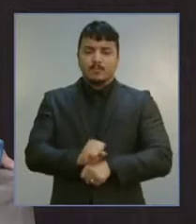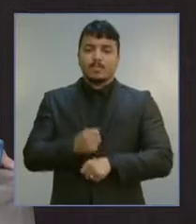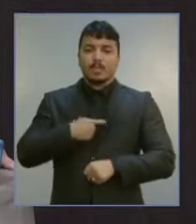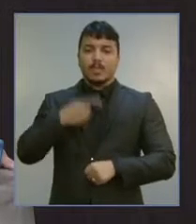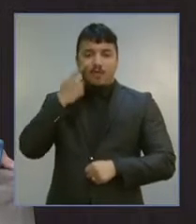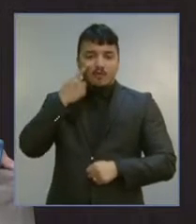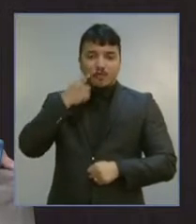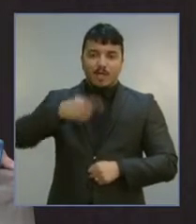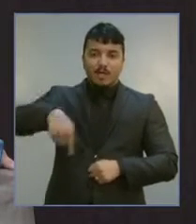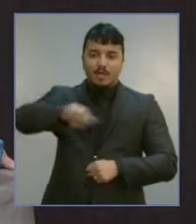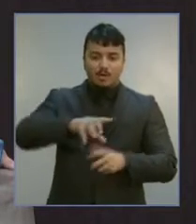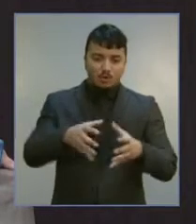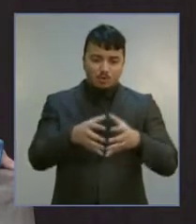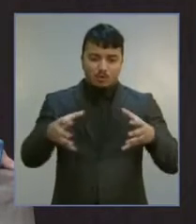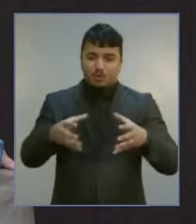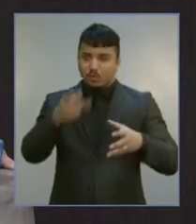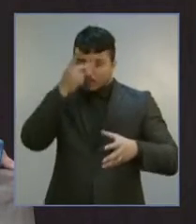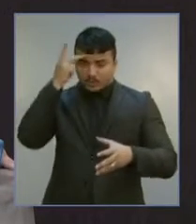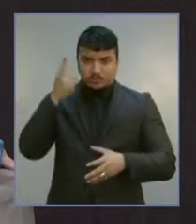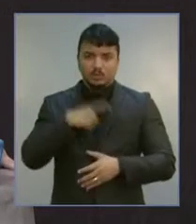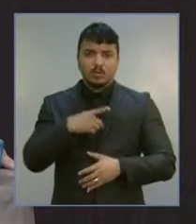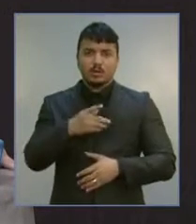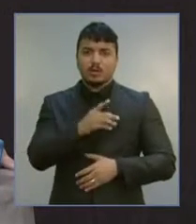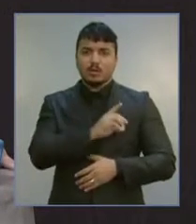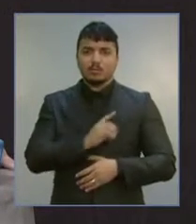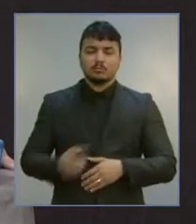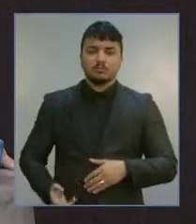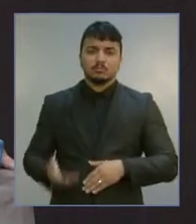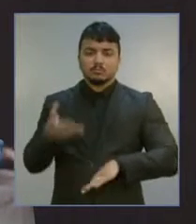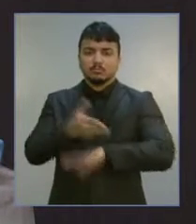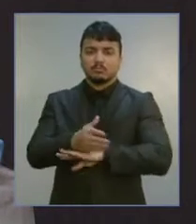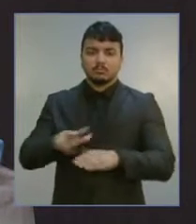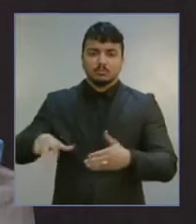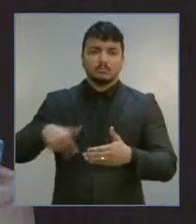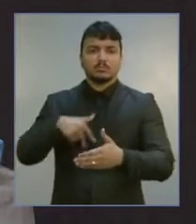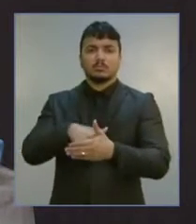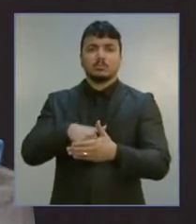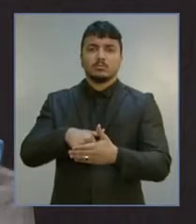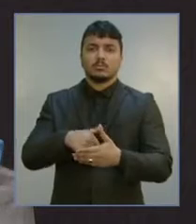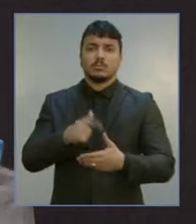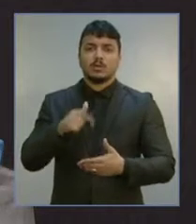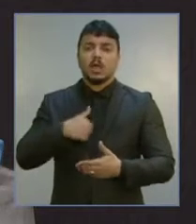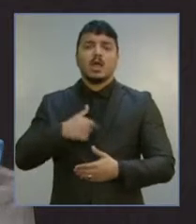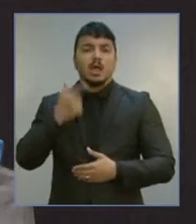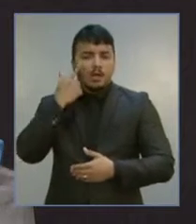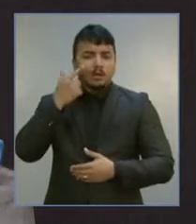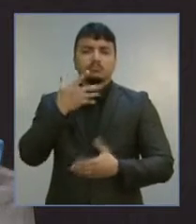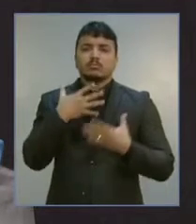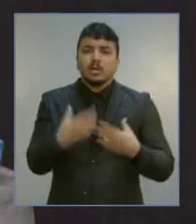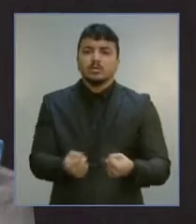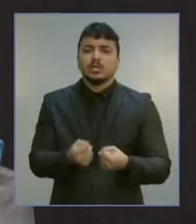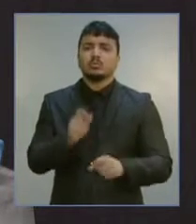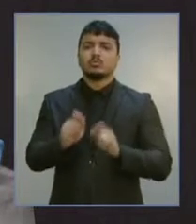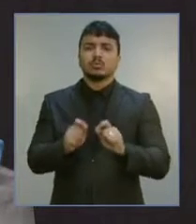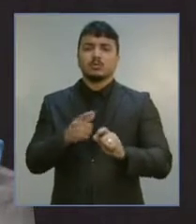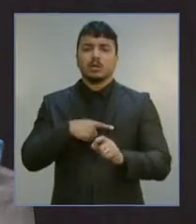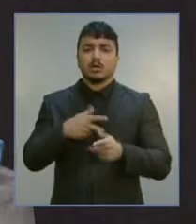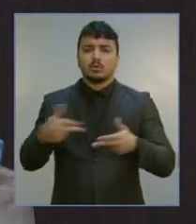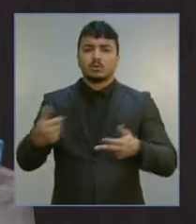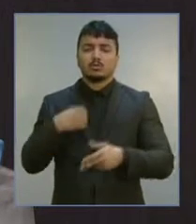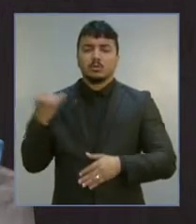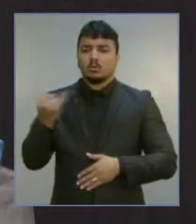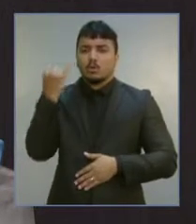vejo um grande número de parlamentares que ocuparam a tribuna desta casa hoje reconhecendo uma das ferramentas